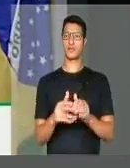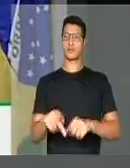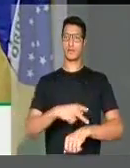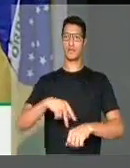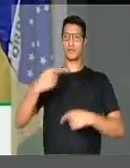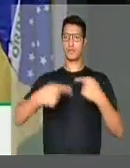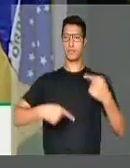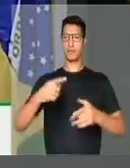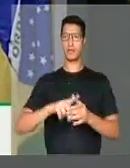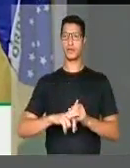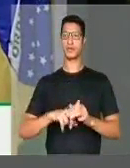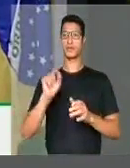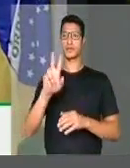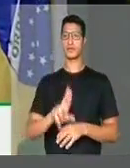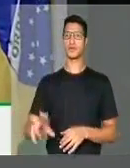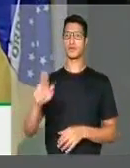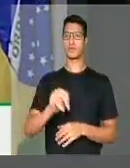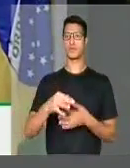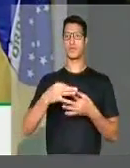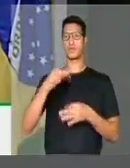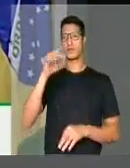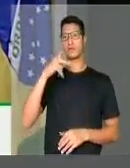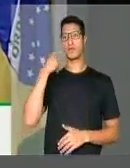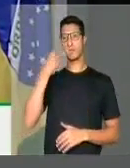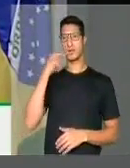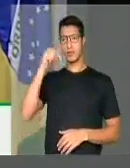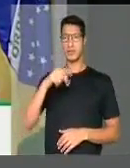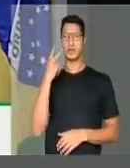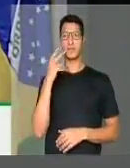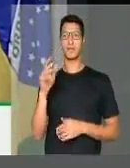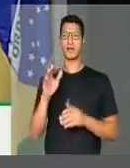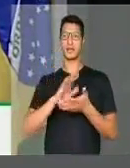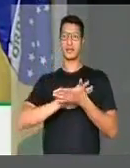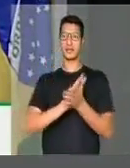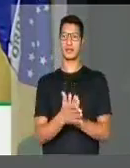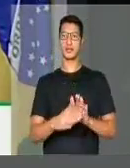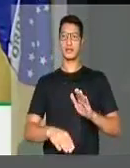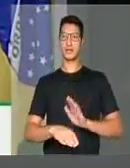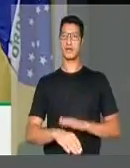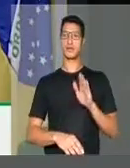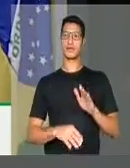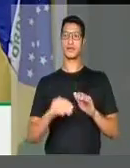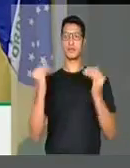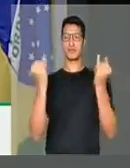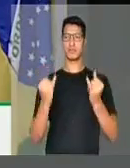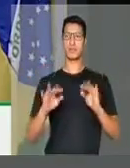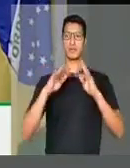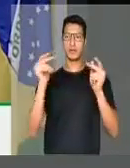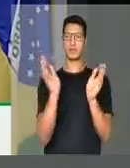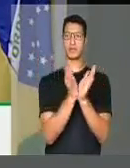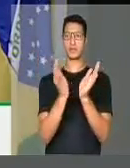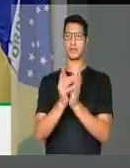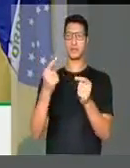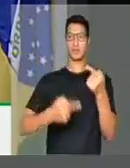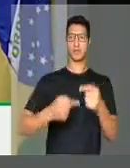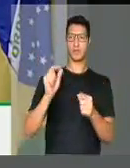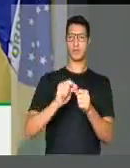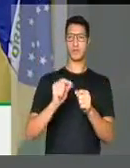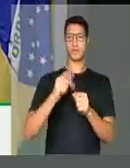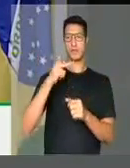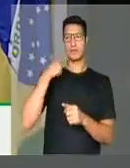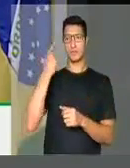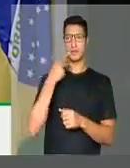de um partido político que usa o recurso do fundo partidário para deturpar ainda mais a imagem de toda a classe política,